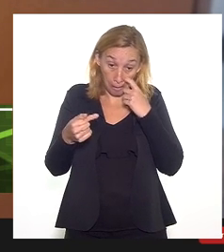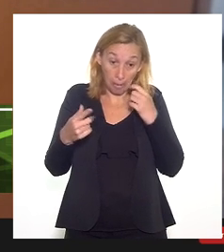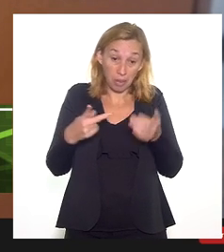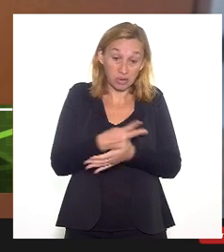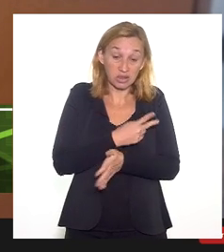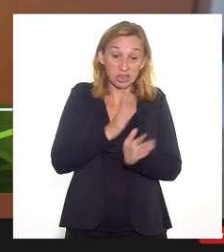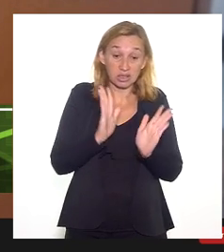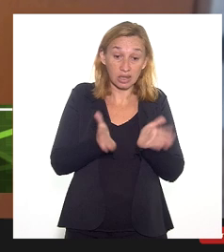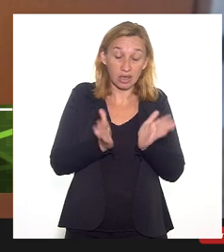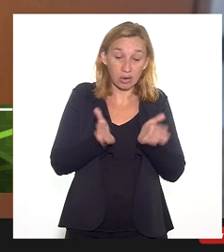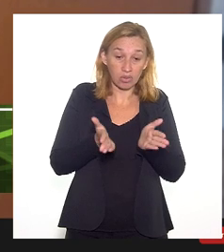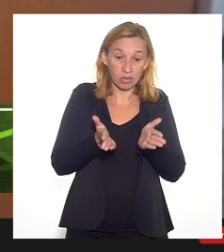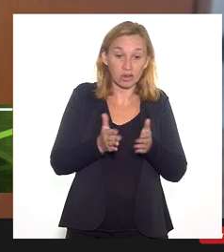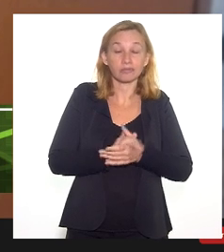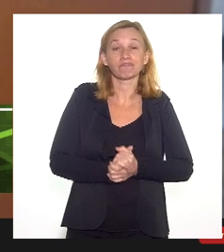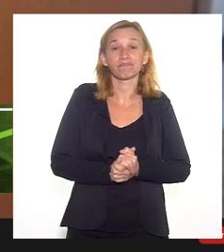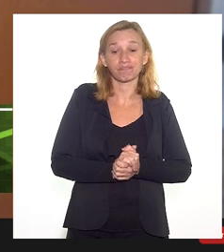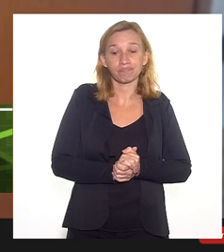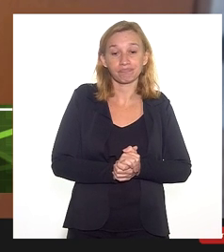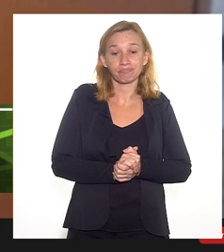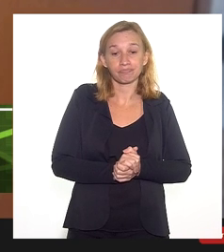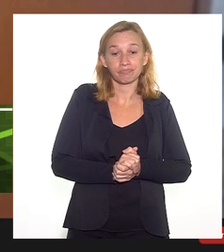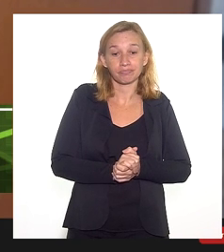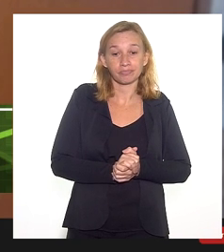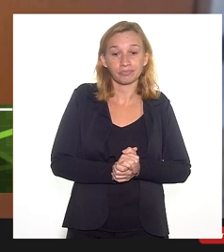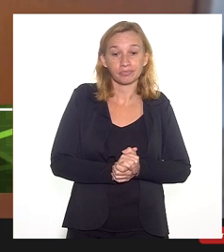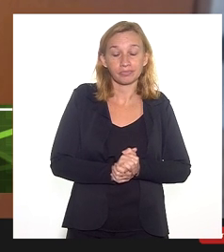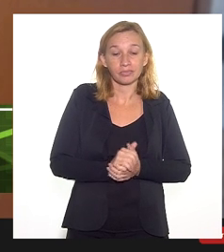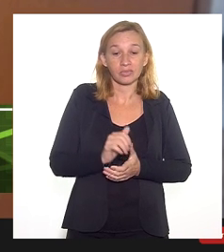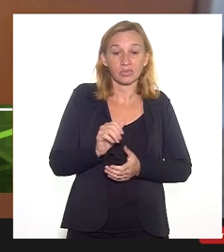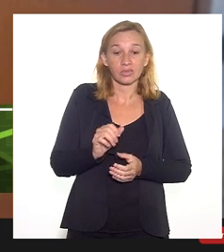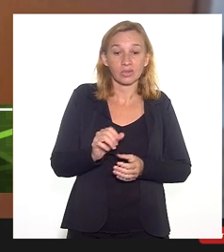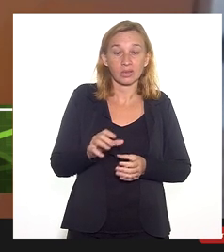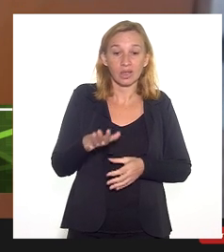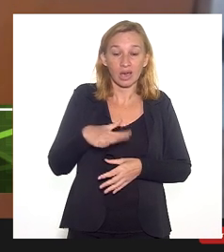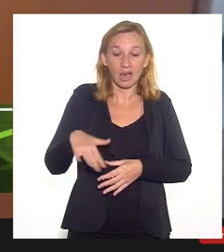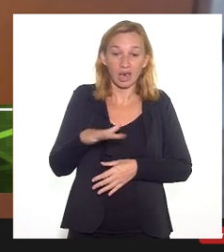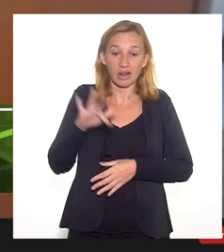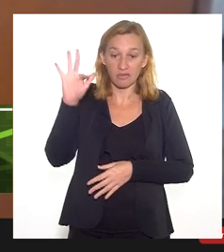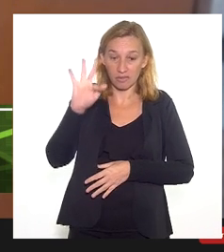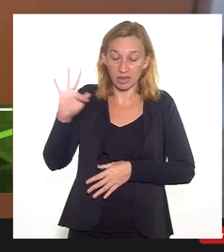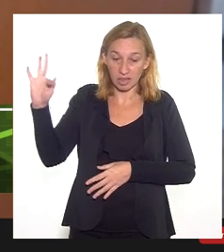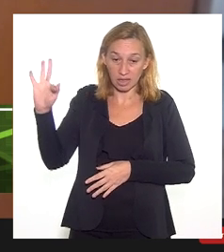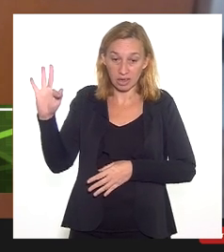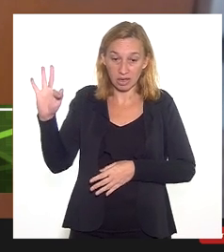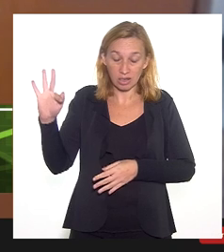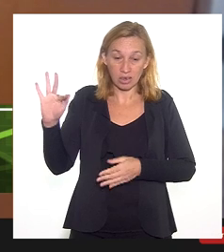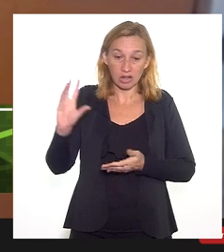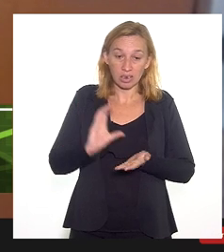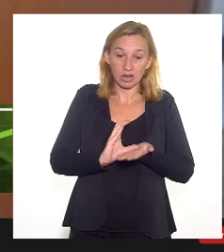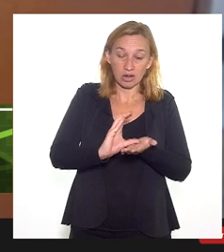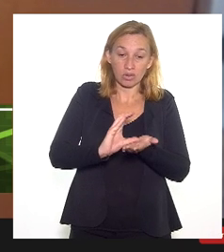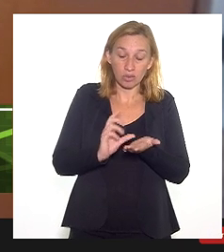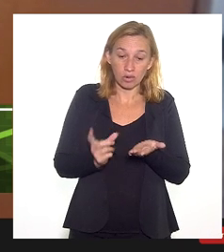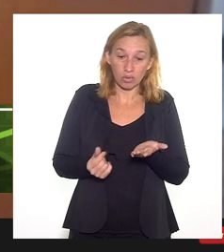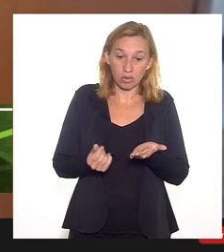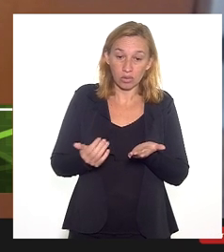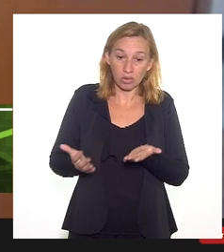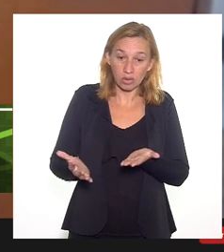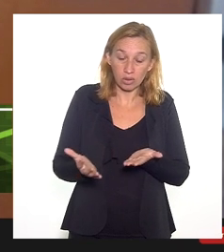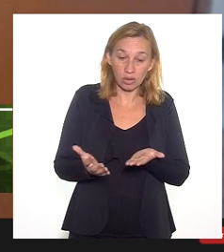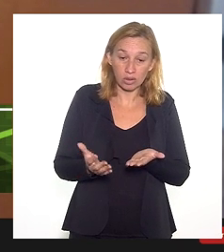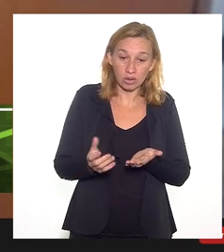ocorrendo agora na esfera federal. Aliás, na esfera federal, esse subfinanciamento também nos atinge,